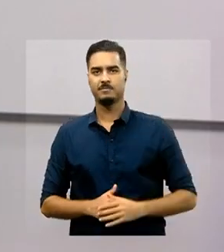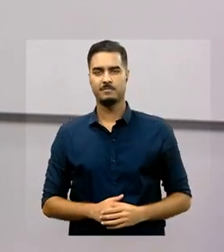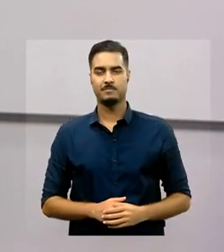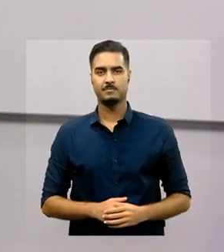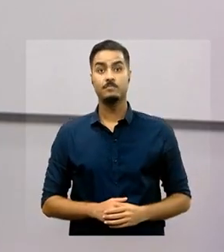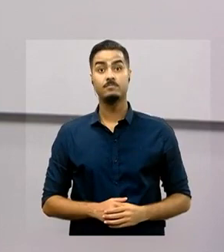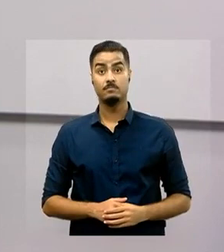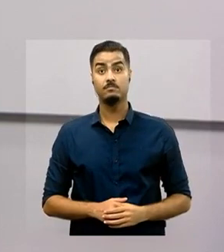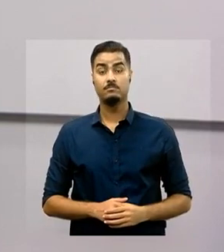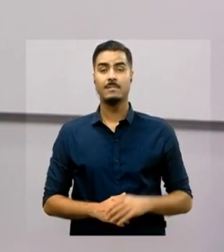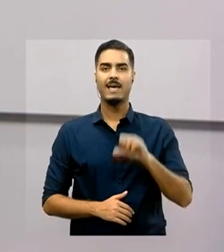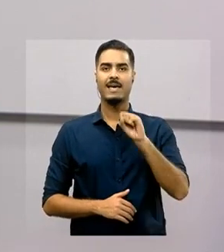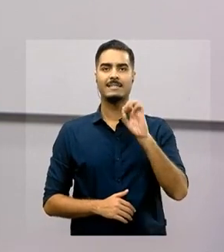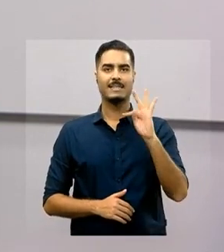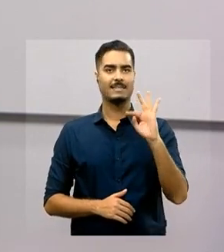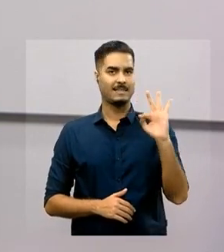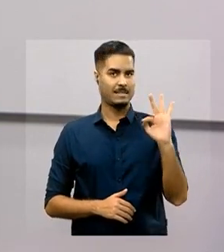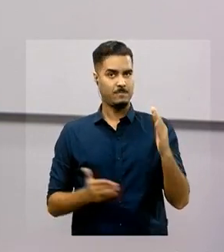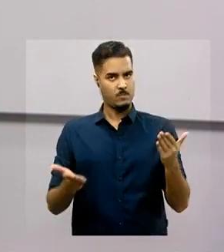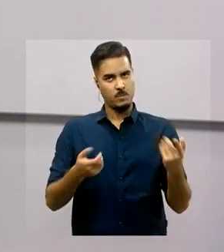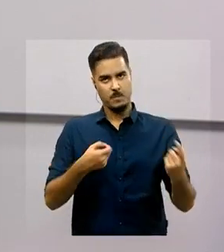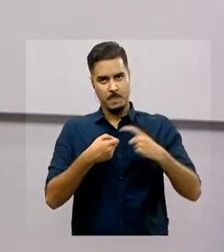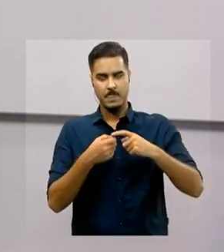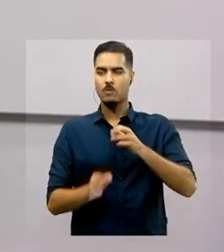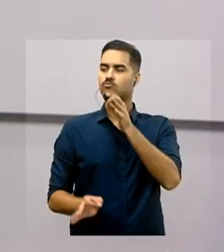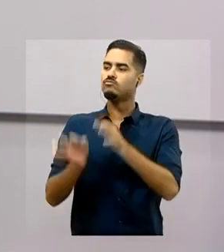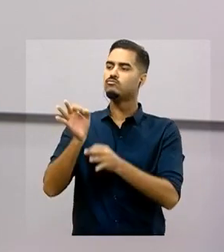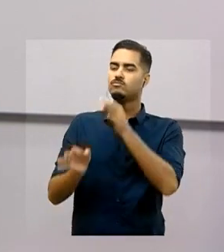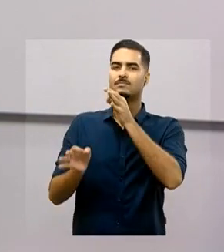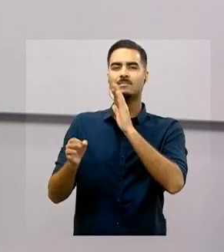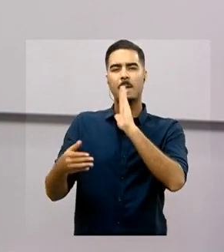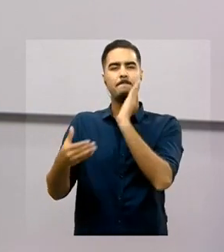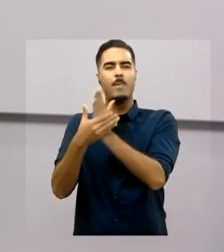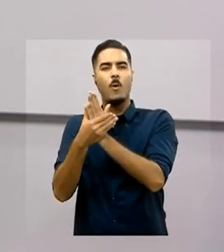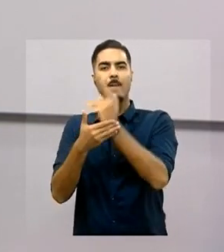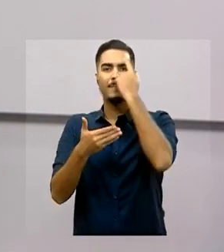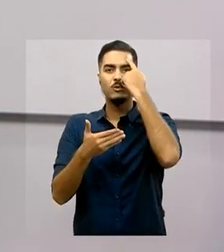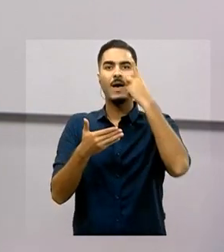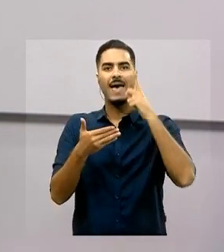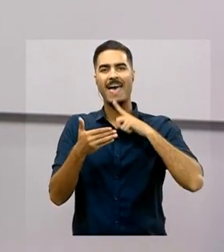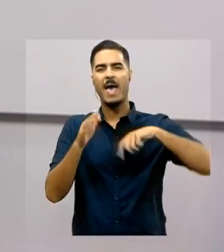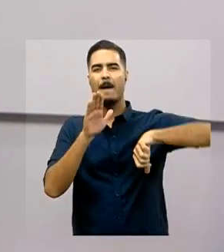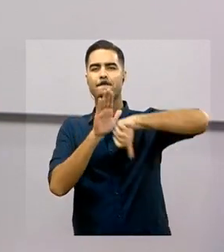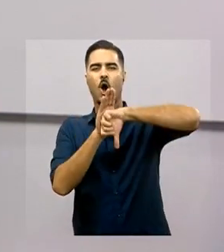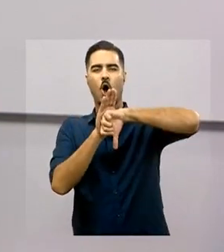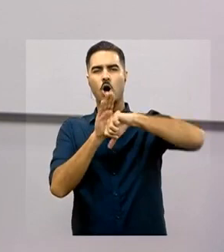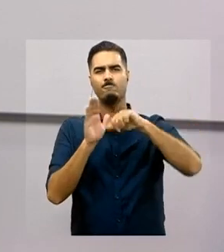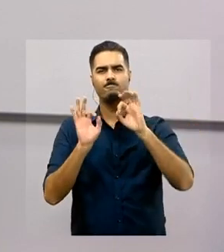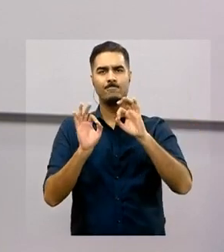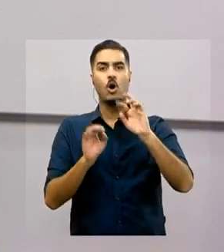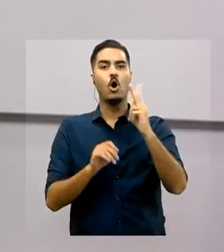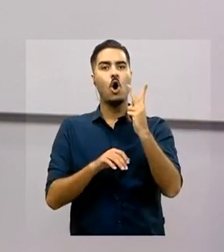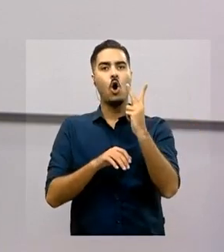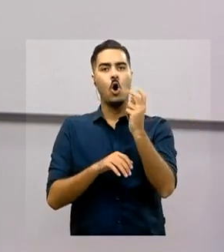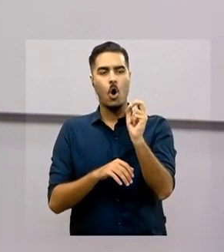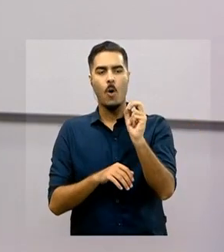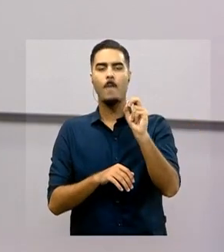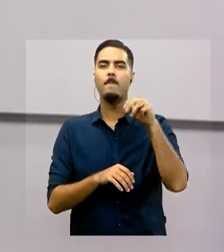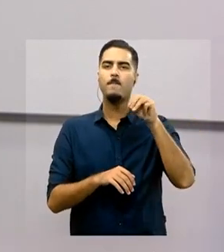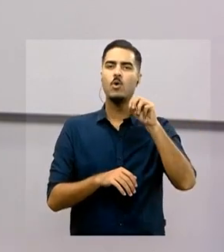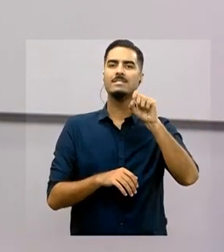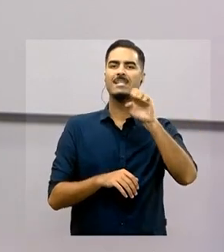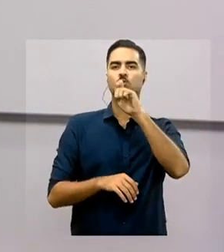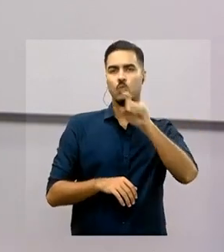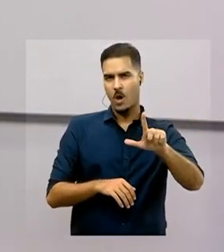O Supremo Tribunal Federal retoma hoje o julgamento da ação que pede a criminalização dos atos de violência e discriminação